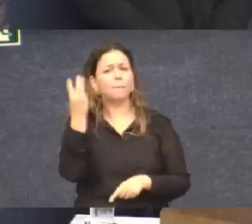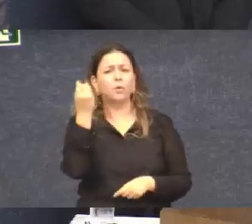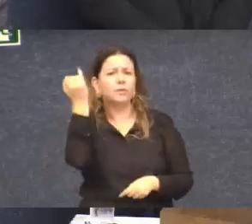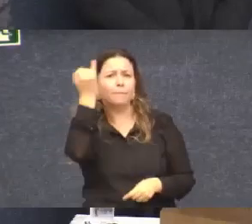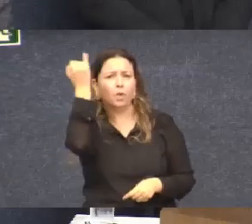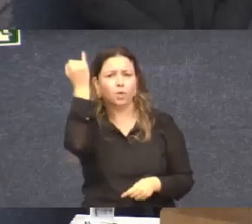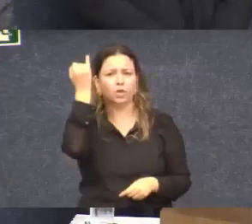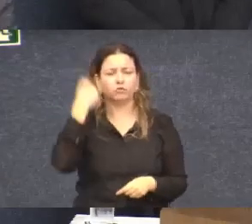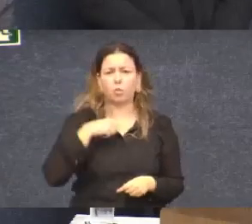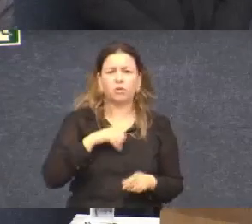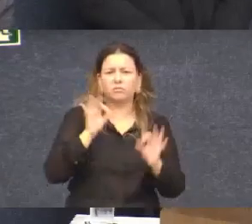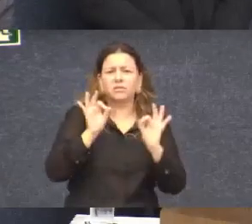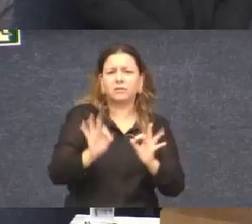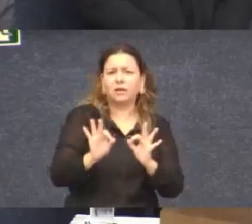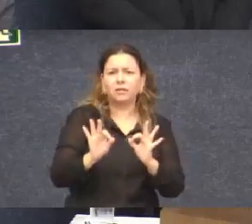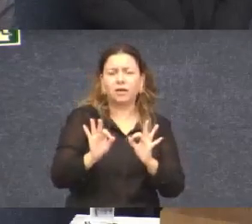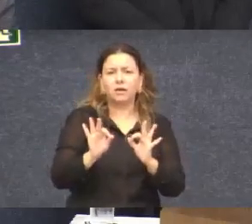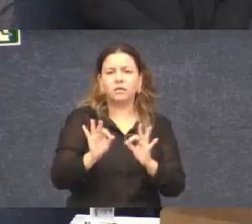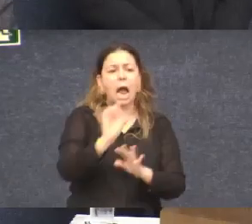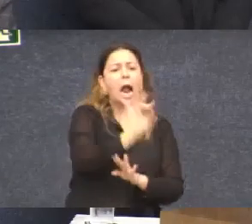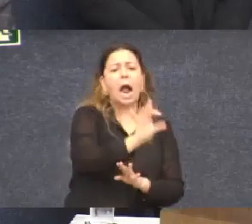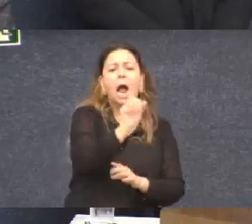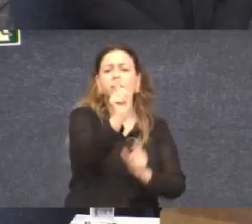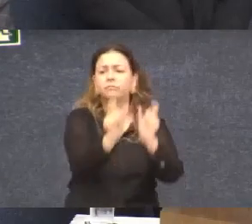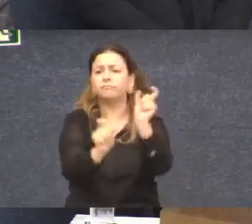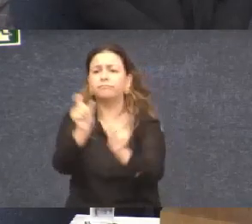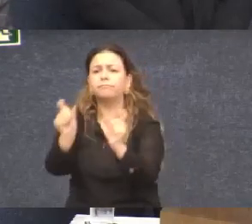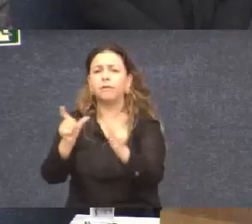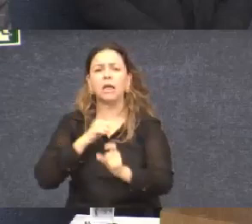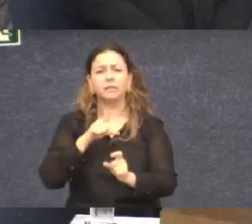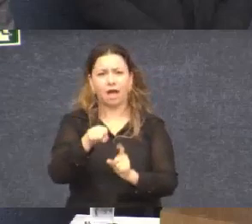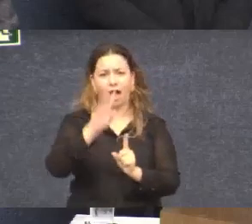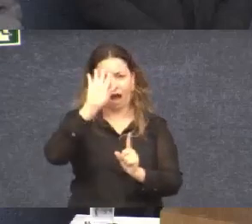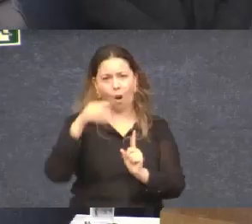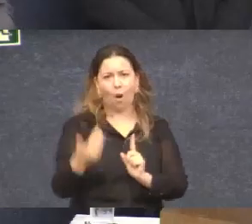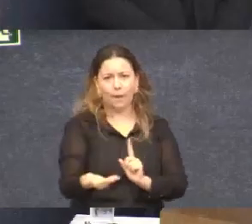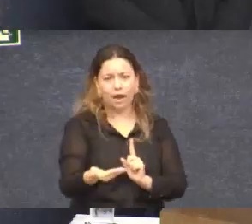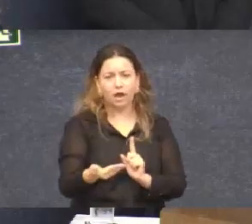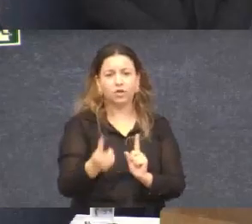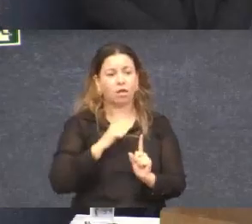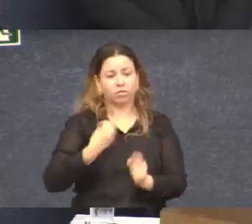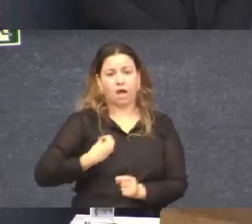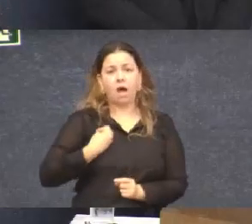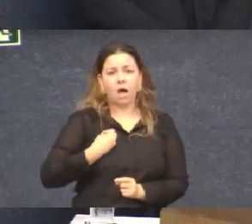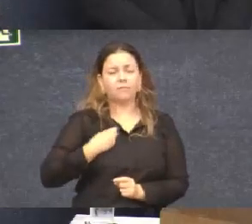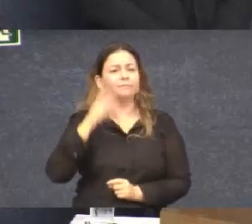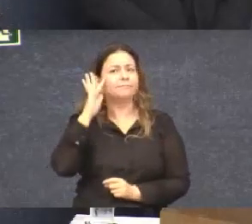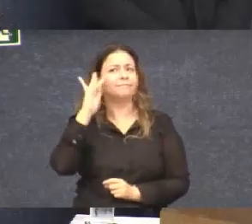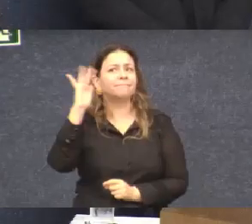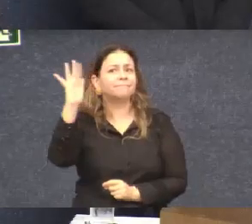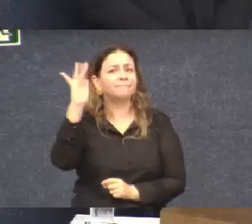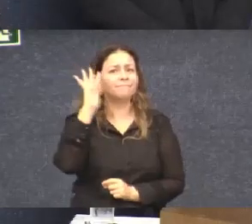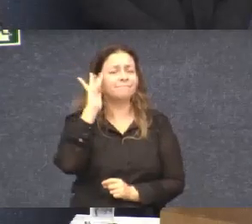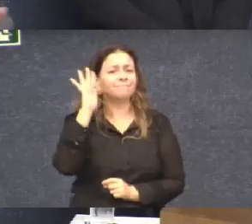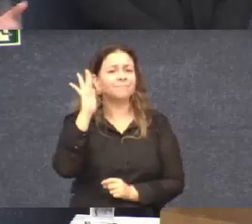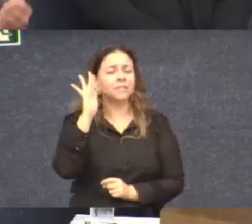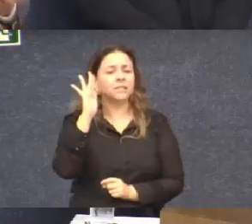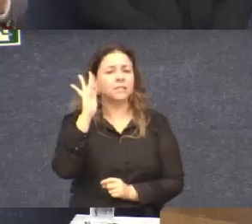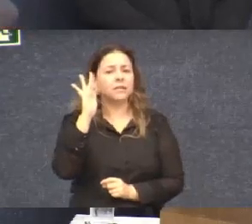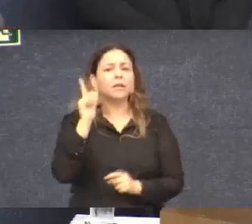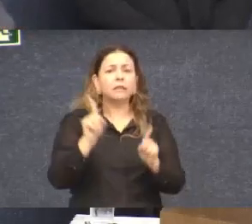importante, porque eu tenho certeza que cada um homenageado e homenageada nessa noite está aqui refletindo um pouquinho